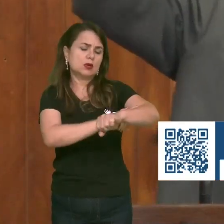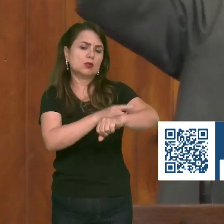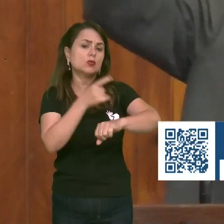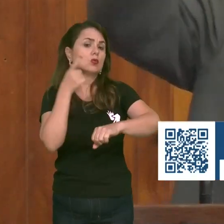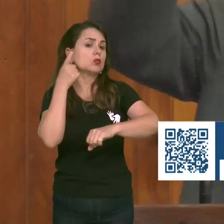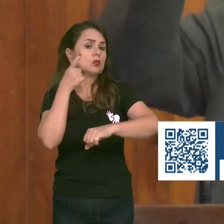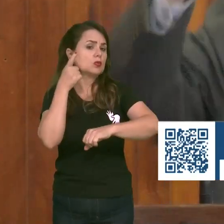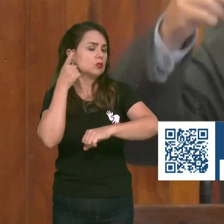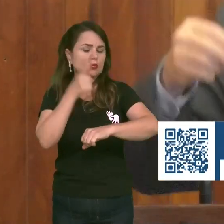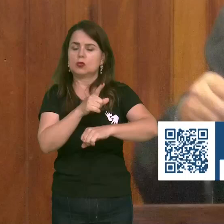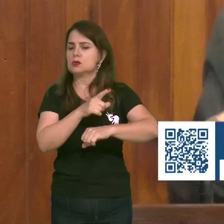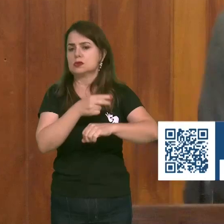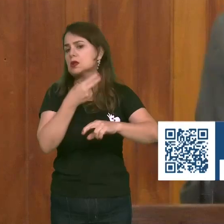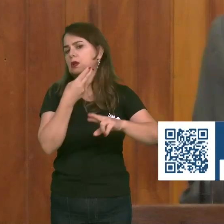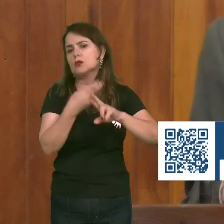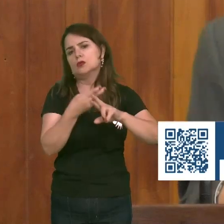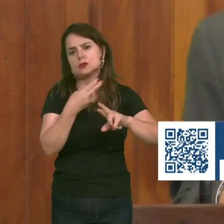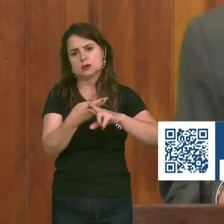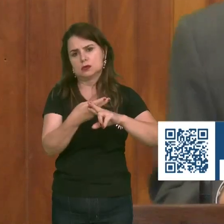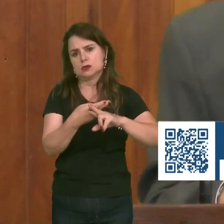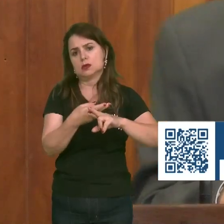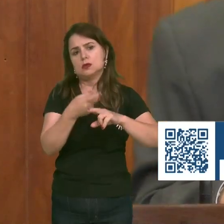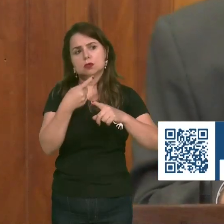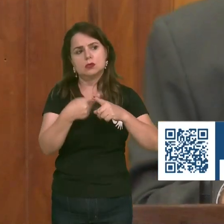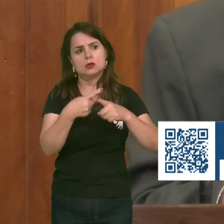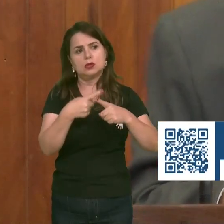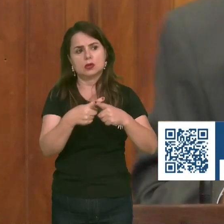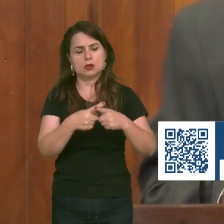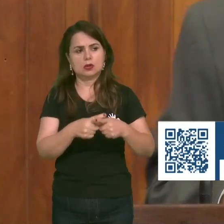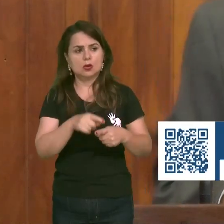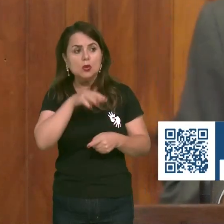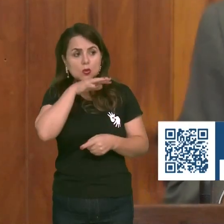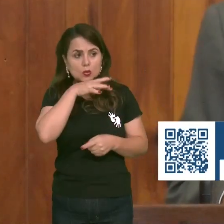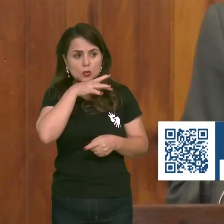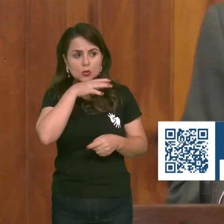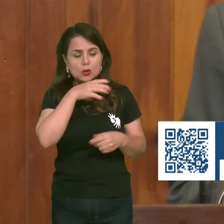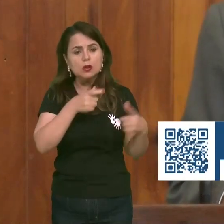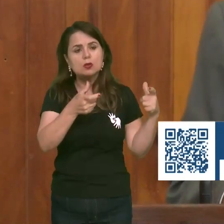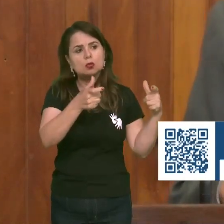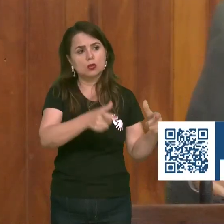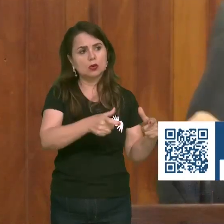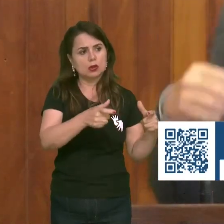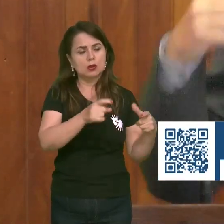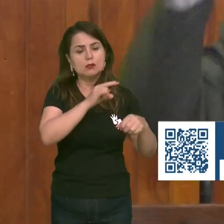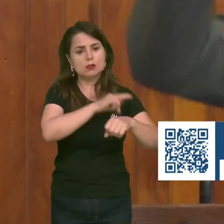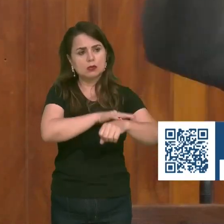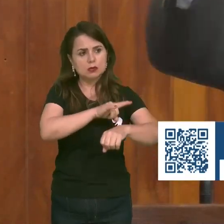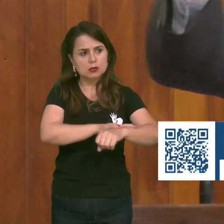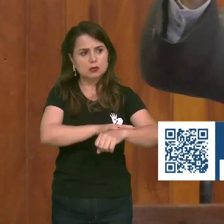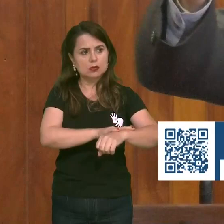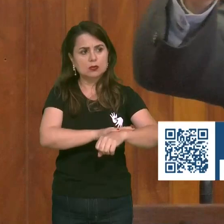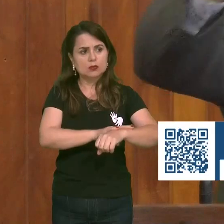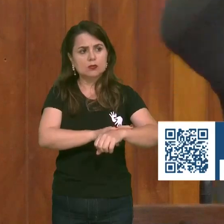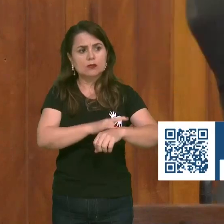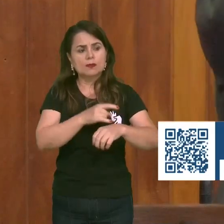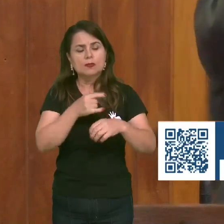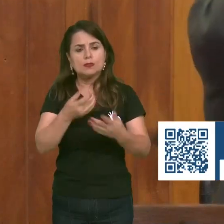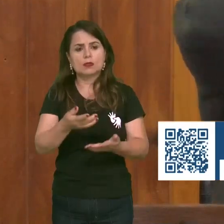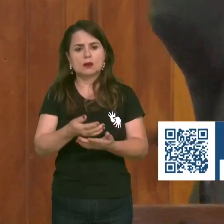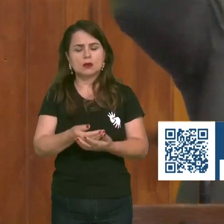sem a mínima condição de serem utilizados e falava com